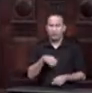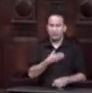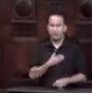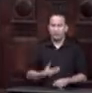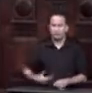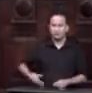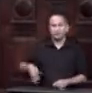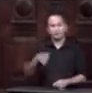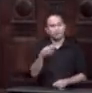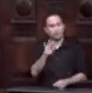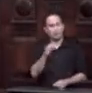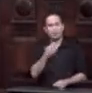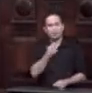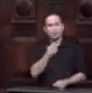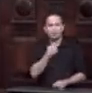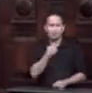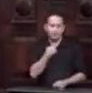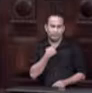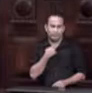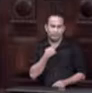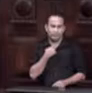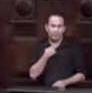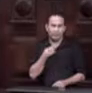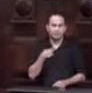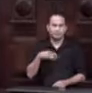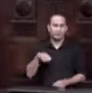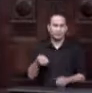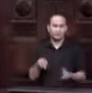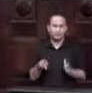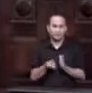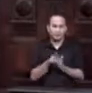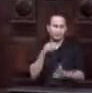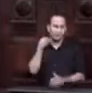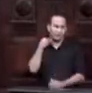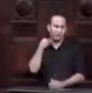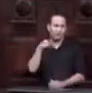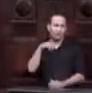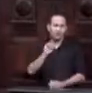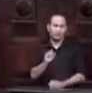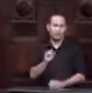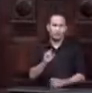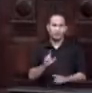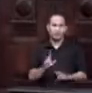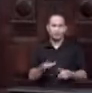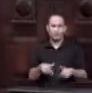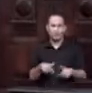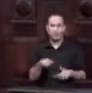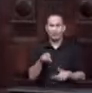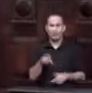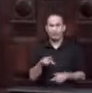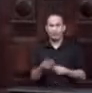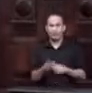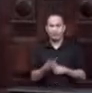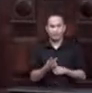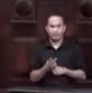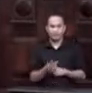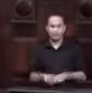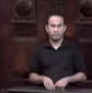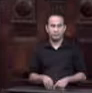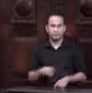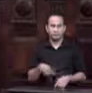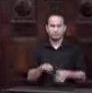não pode ser relação de um banqueiro com alguém que lhe tenha pego empréstimo. O Rio de